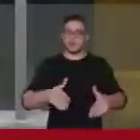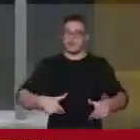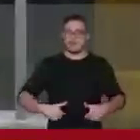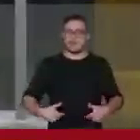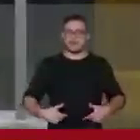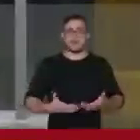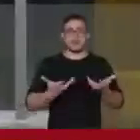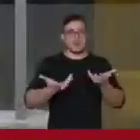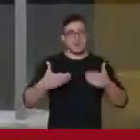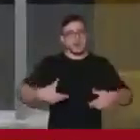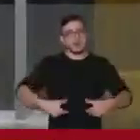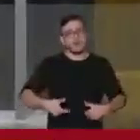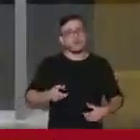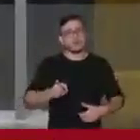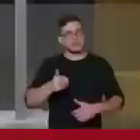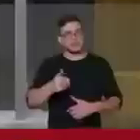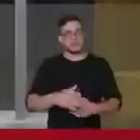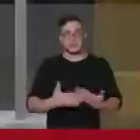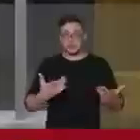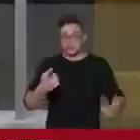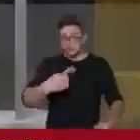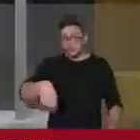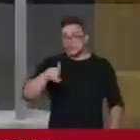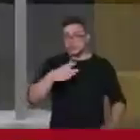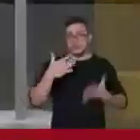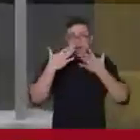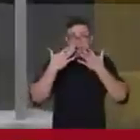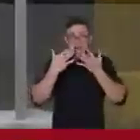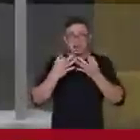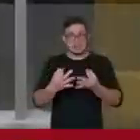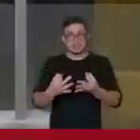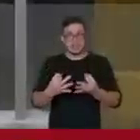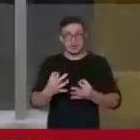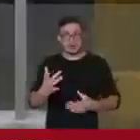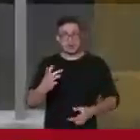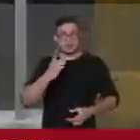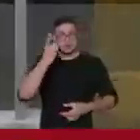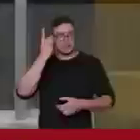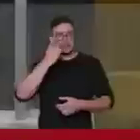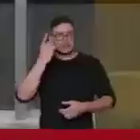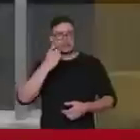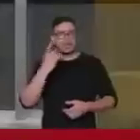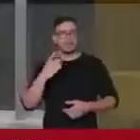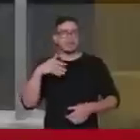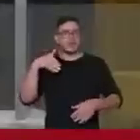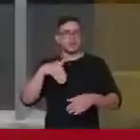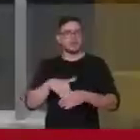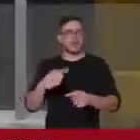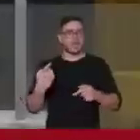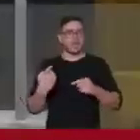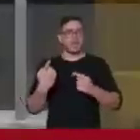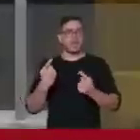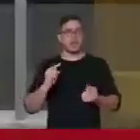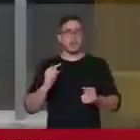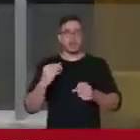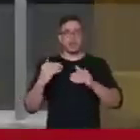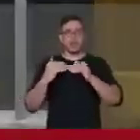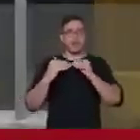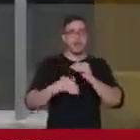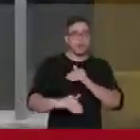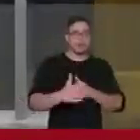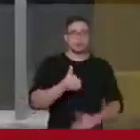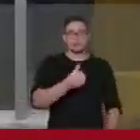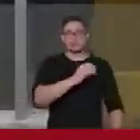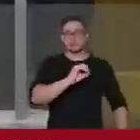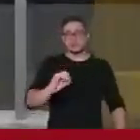em Deputado e deputada que vai negar 600 aquele passa fome e reais para cada criança